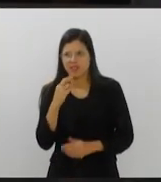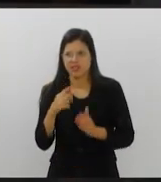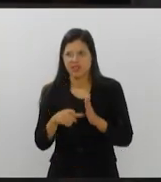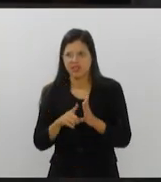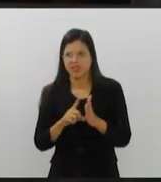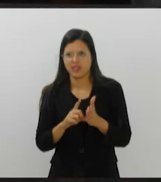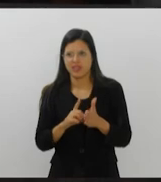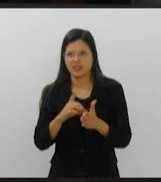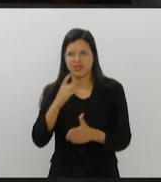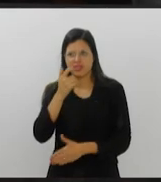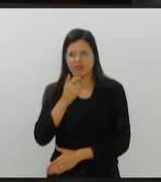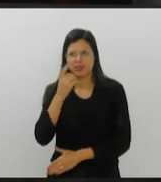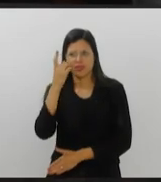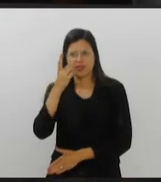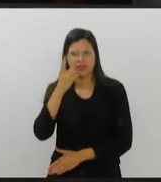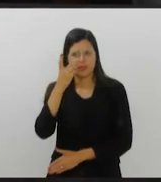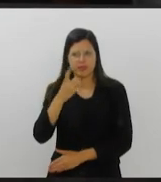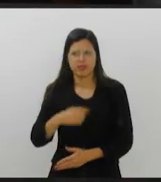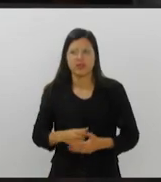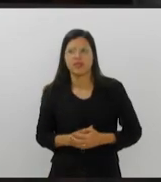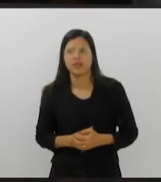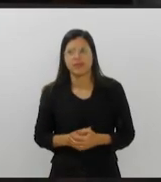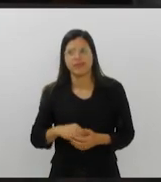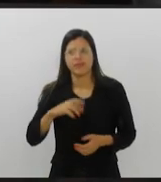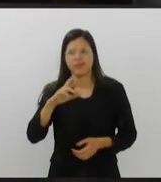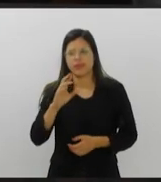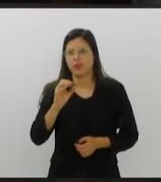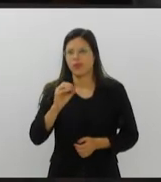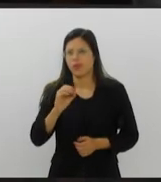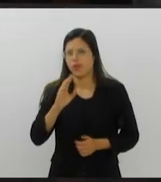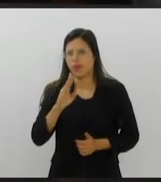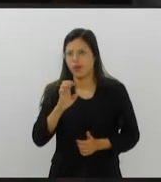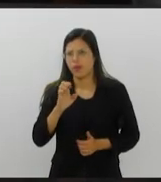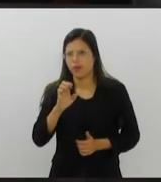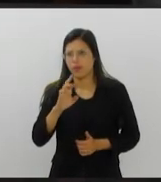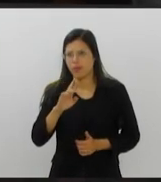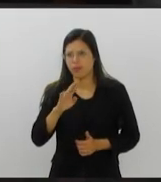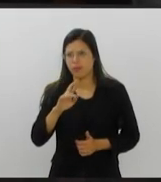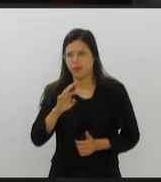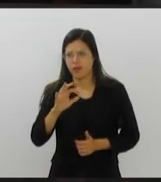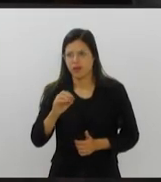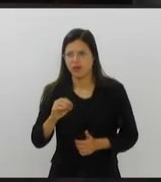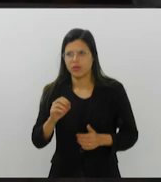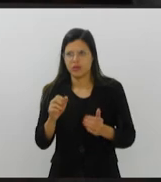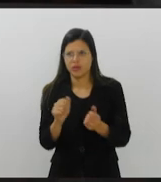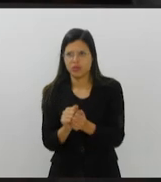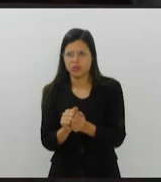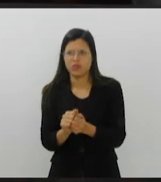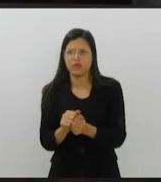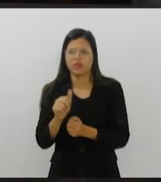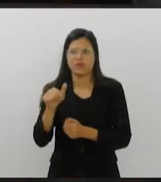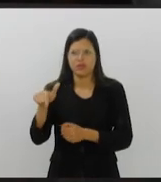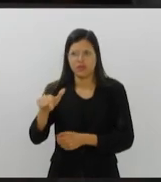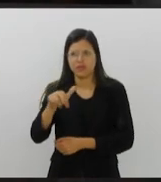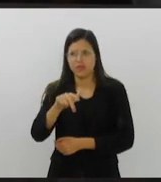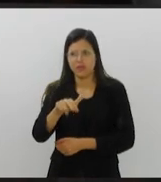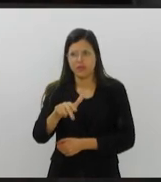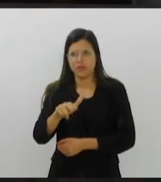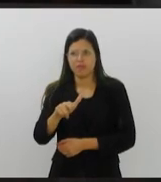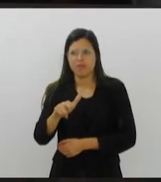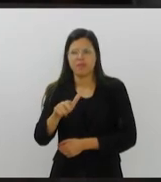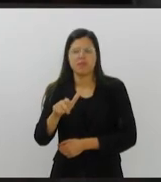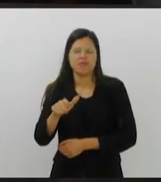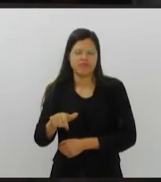deputado. E Roberto foi um que estava ali junto, ele e o irmão dele. Eu tenho uma dívida de